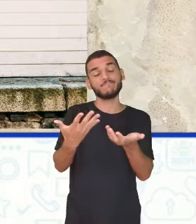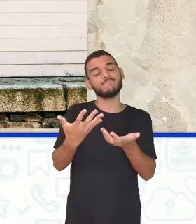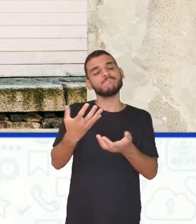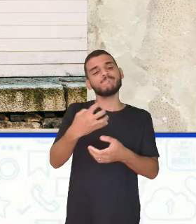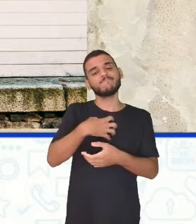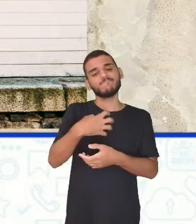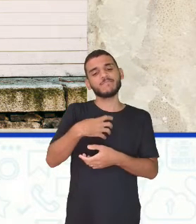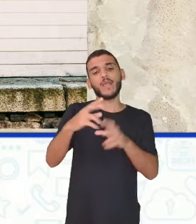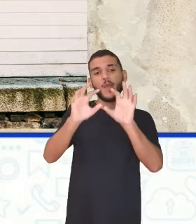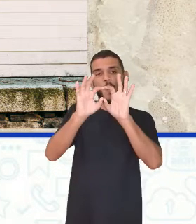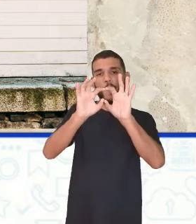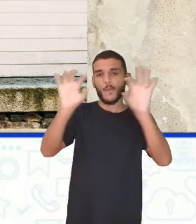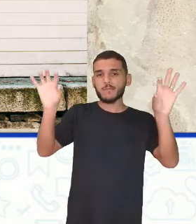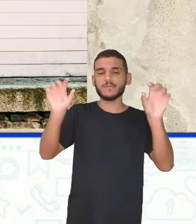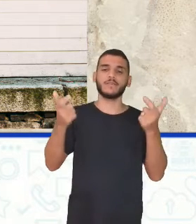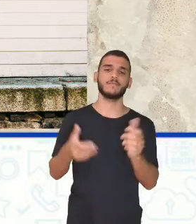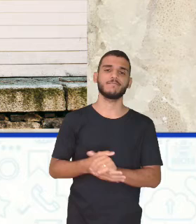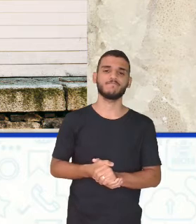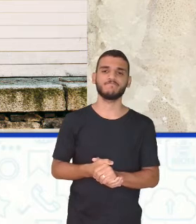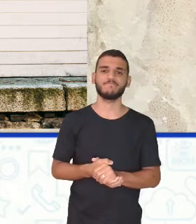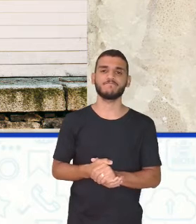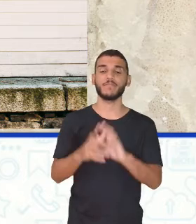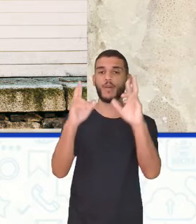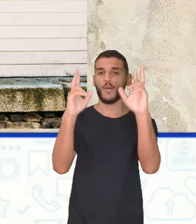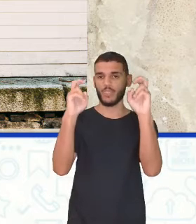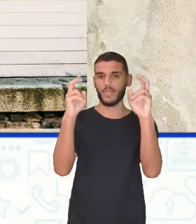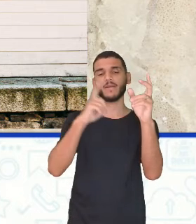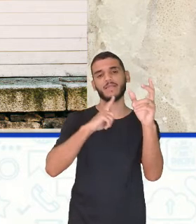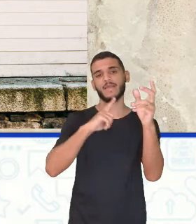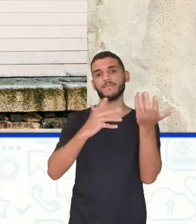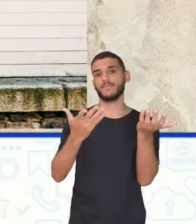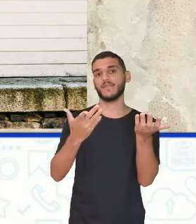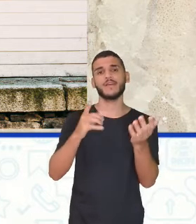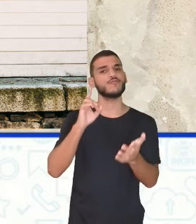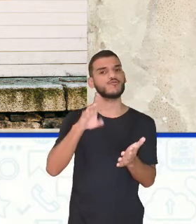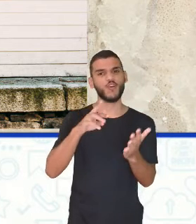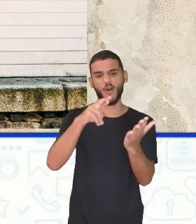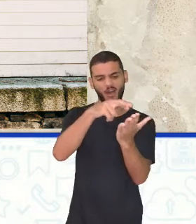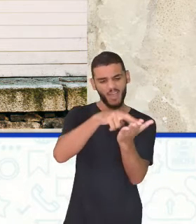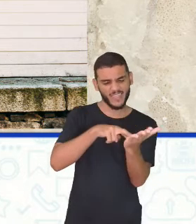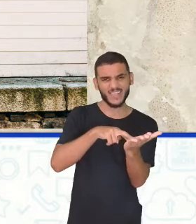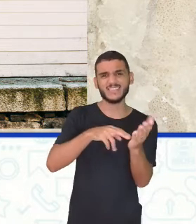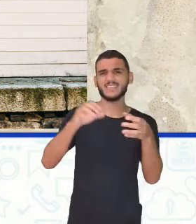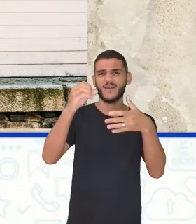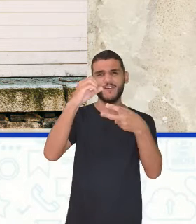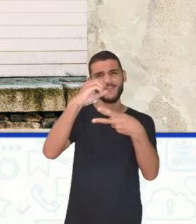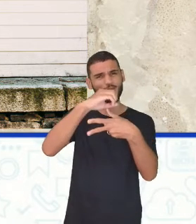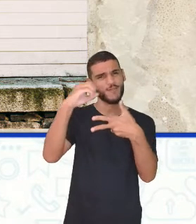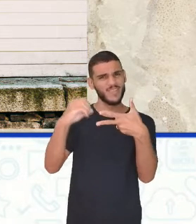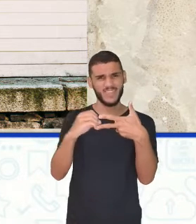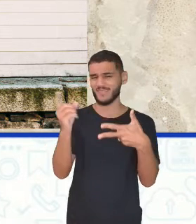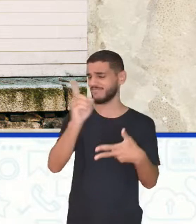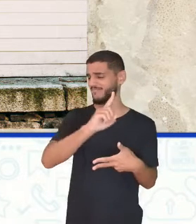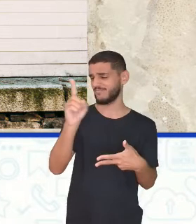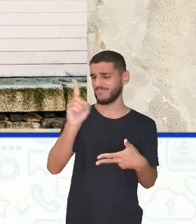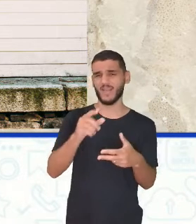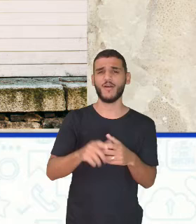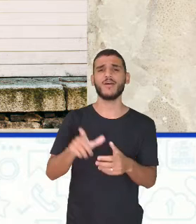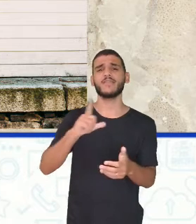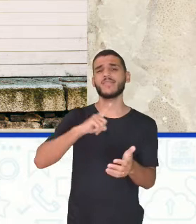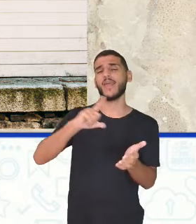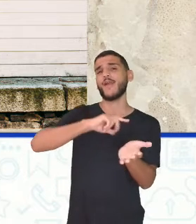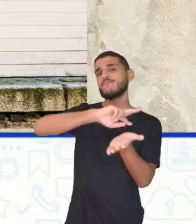de opinião, que é um texto argumentativo. Não é somente uma redação do Enem, que é um texto dissertativo argumentativo. A gente tem